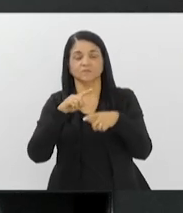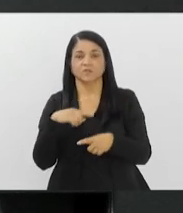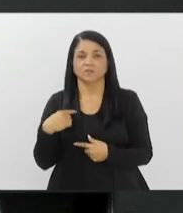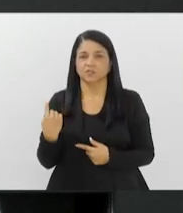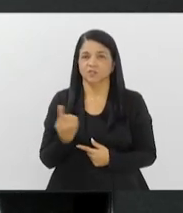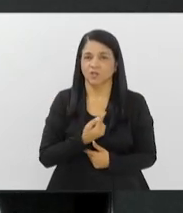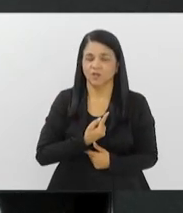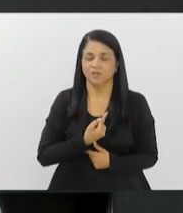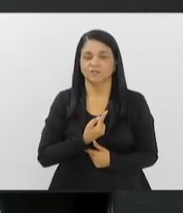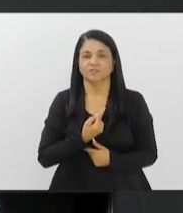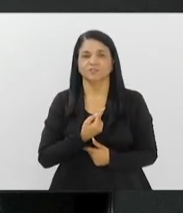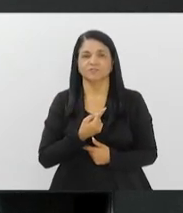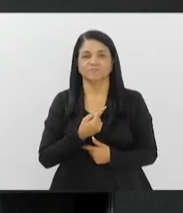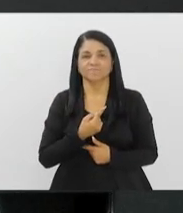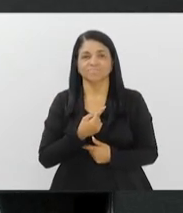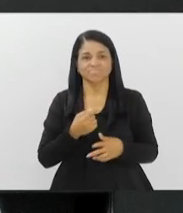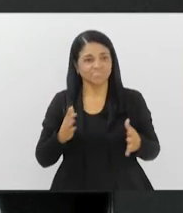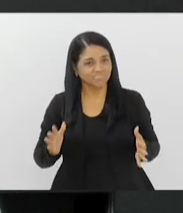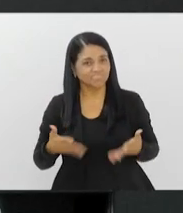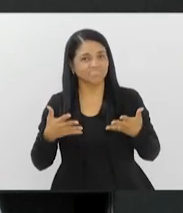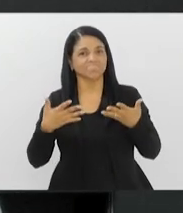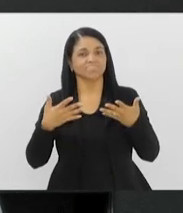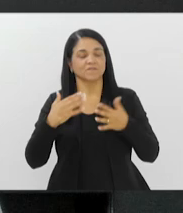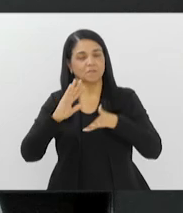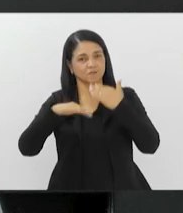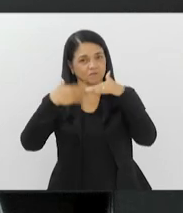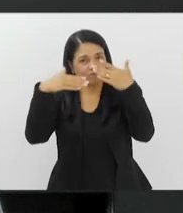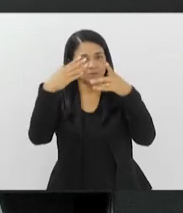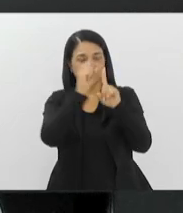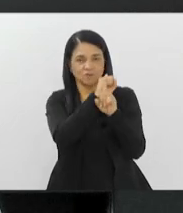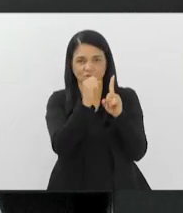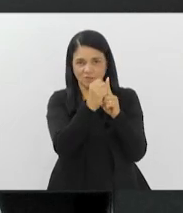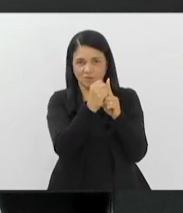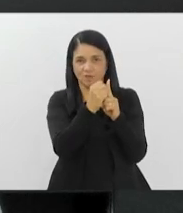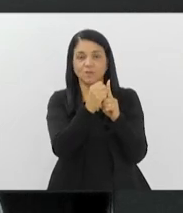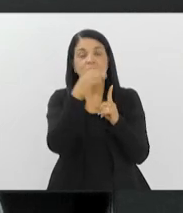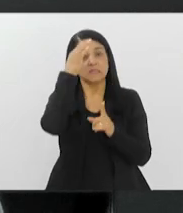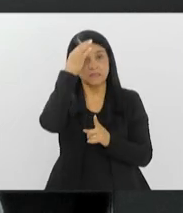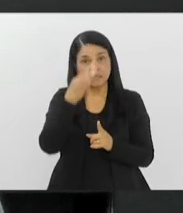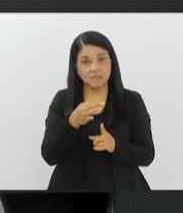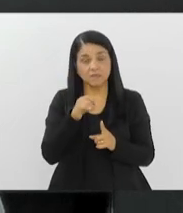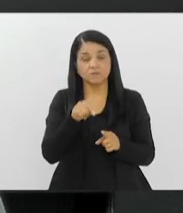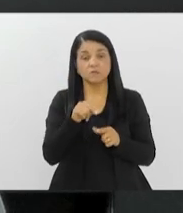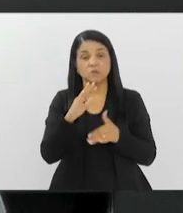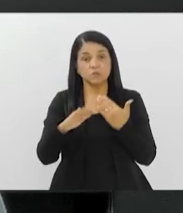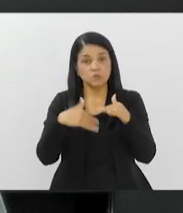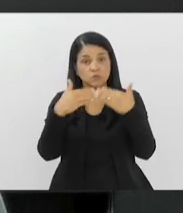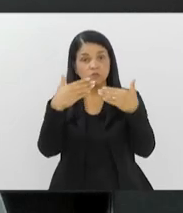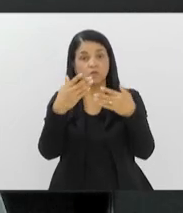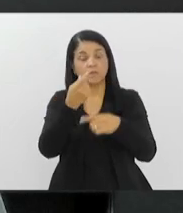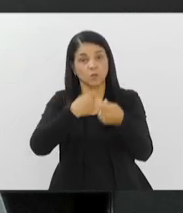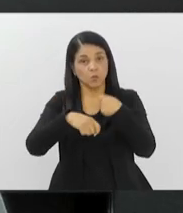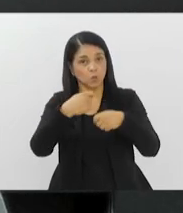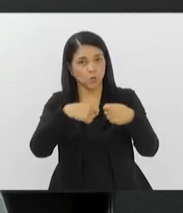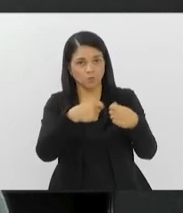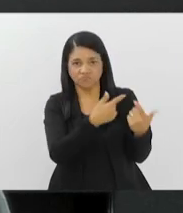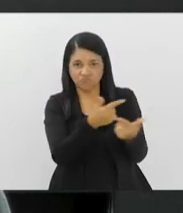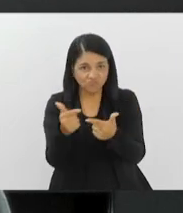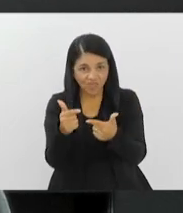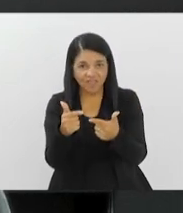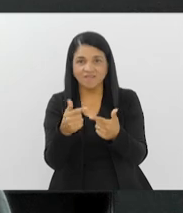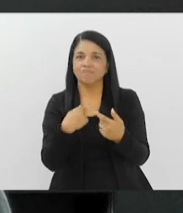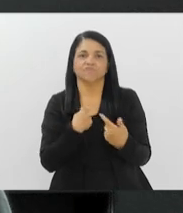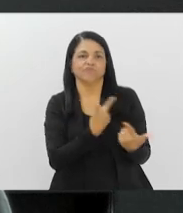somos muito entusiastas do desenvolvimento social, entendemos que sem um desenvolvimento econômico não existe